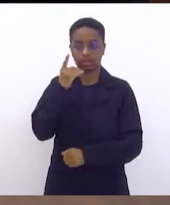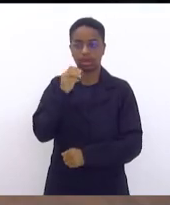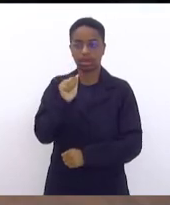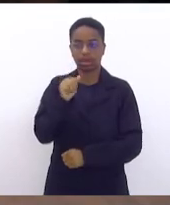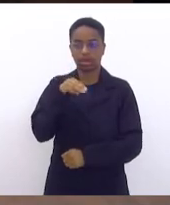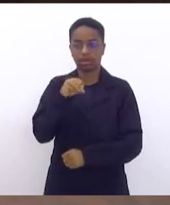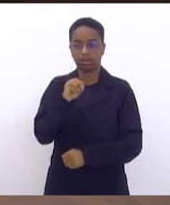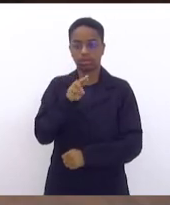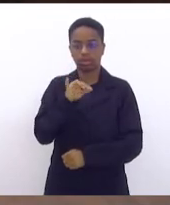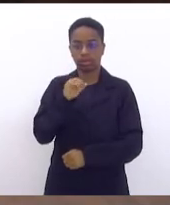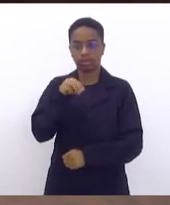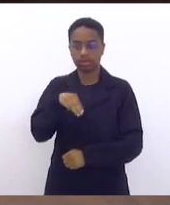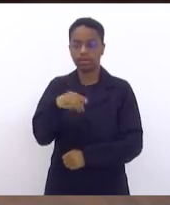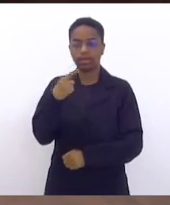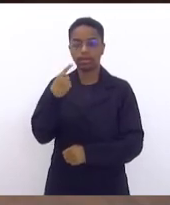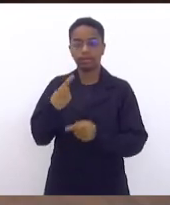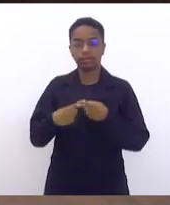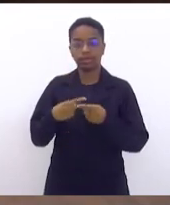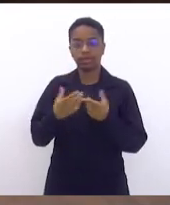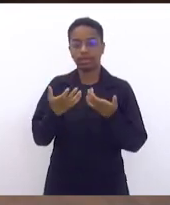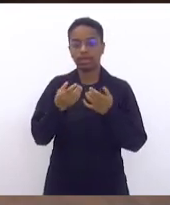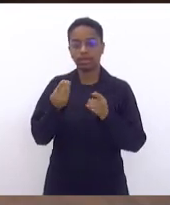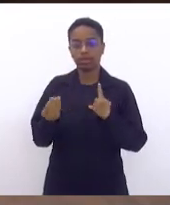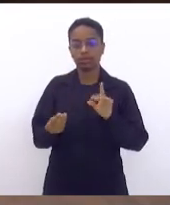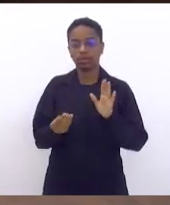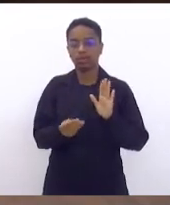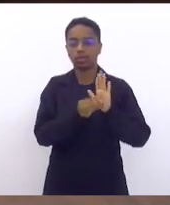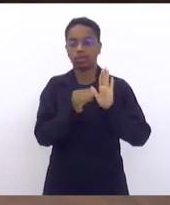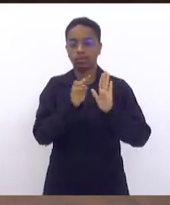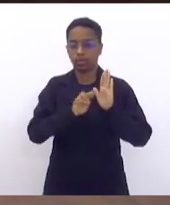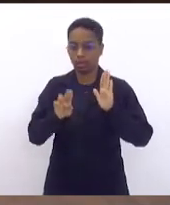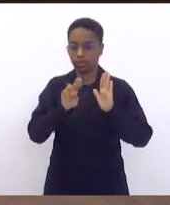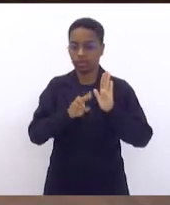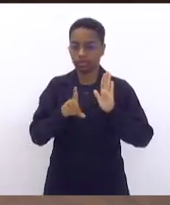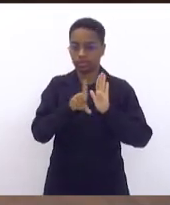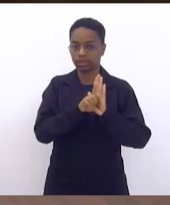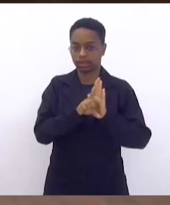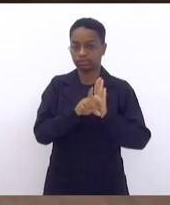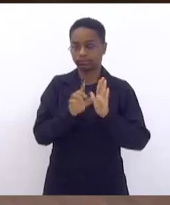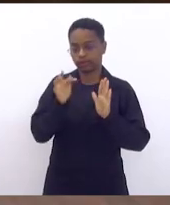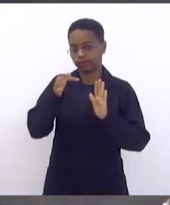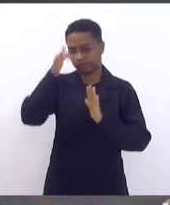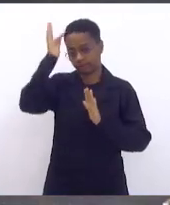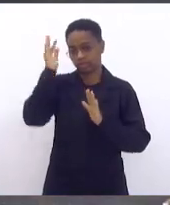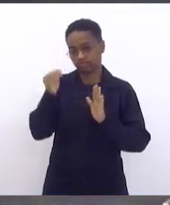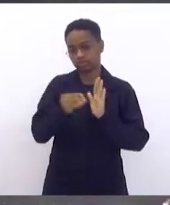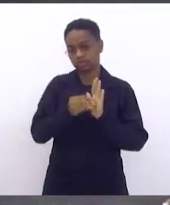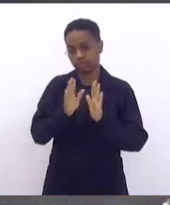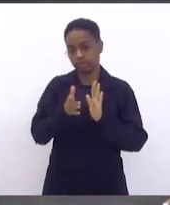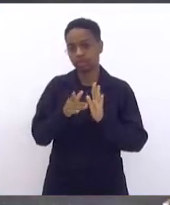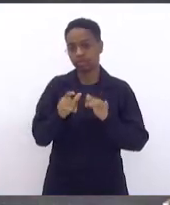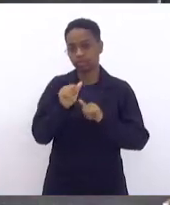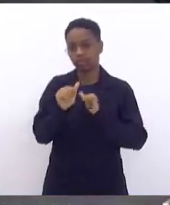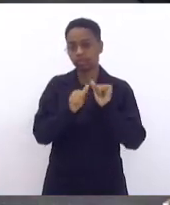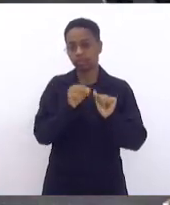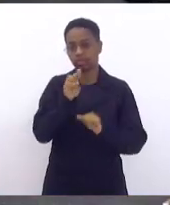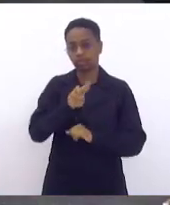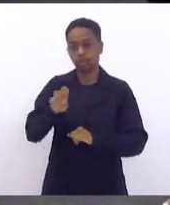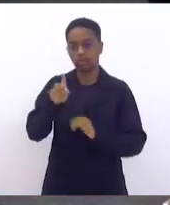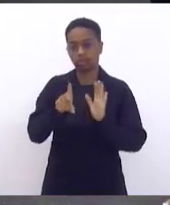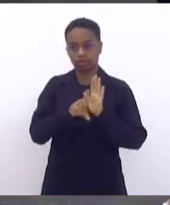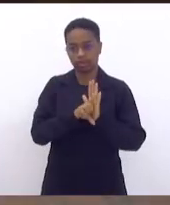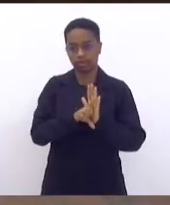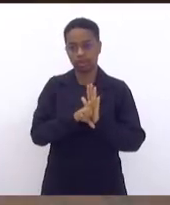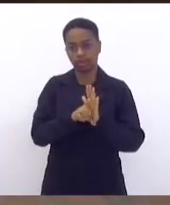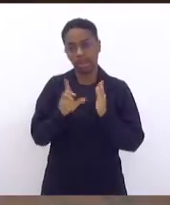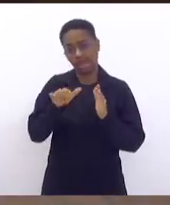inclusive, dar um nome de Gui. Já botou, o Fred já botou. Bacana, então, deputado Fred